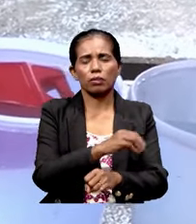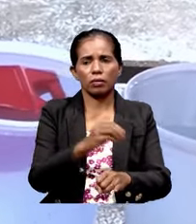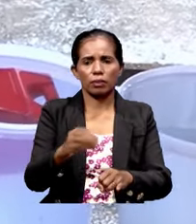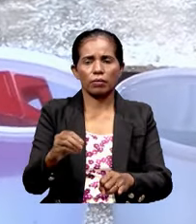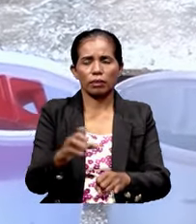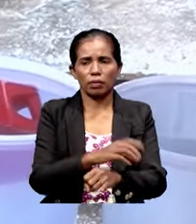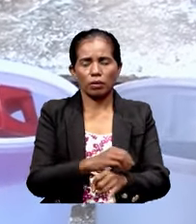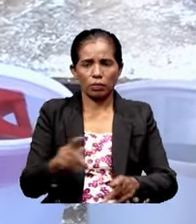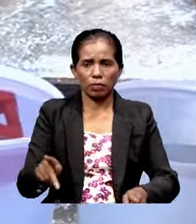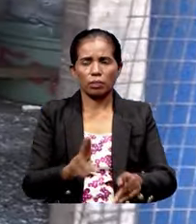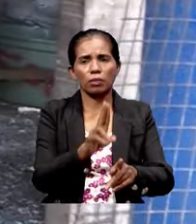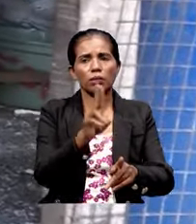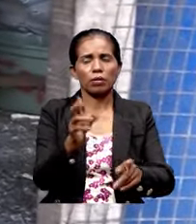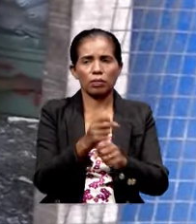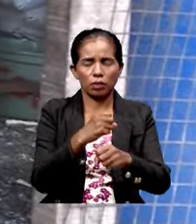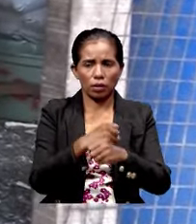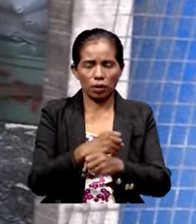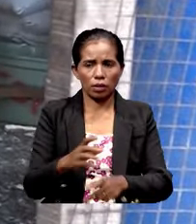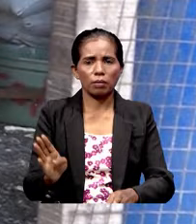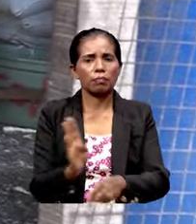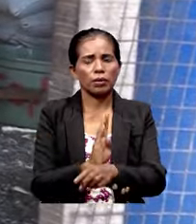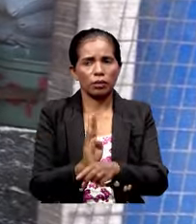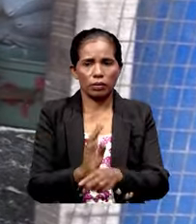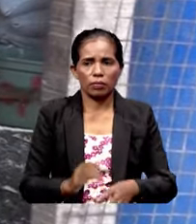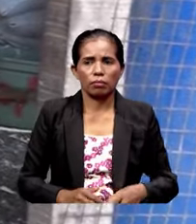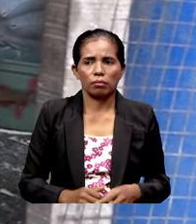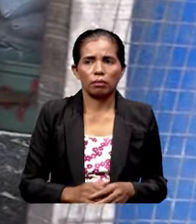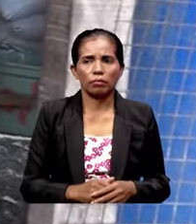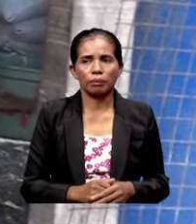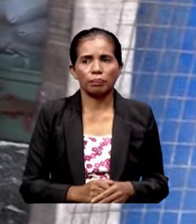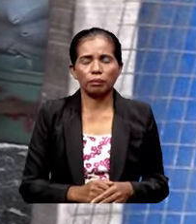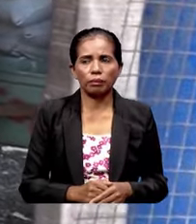hela espaço público ou de halo negócio. Laura Xavier, Lamberto da Silva, GMN.